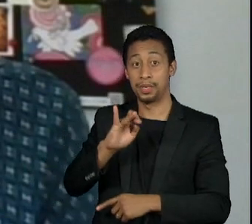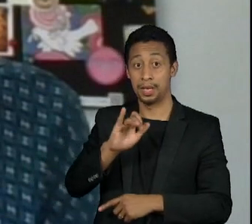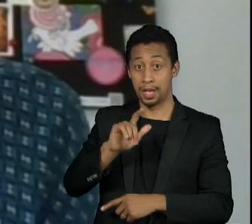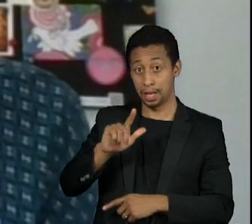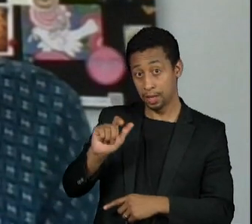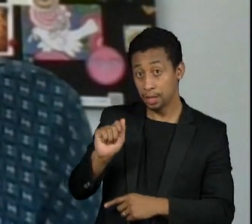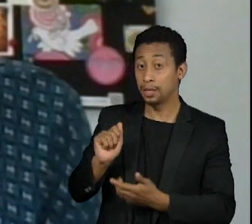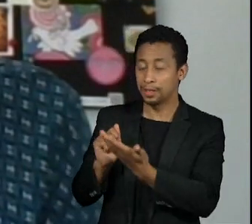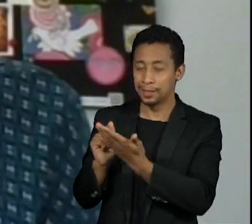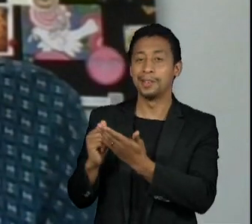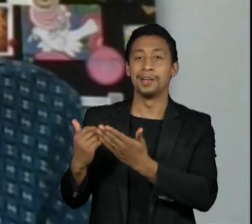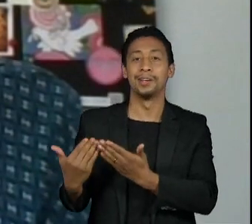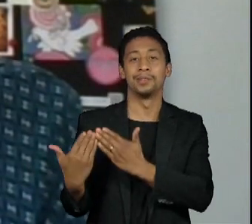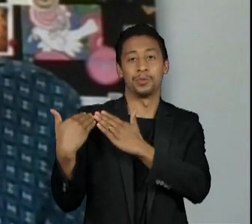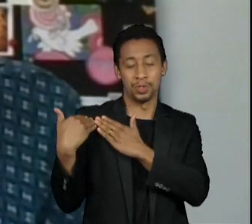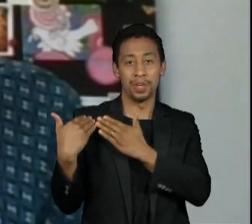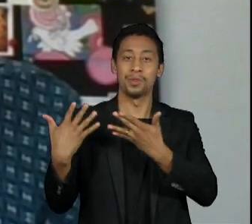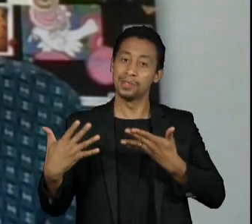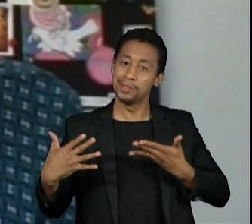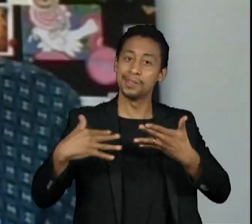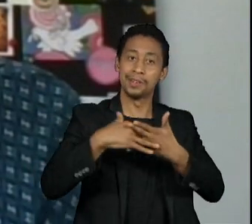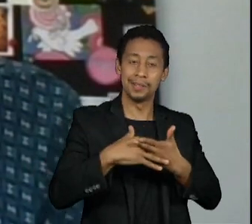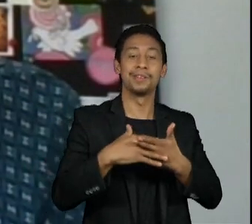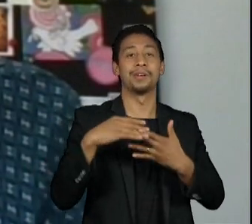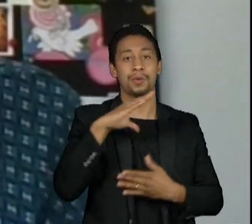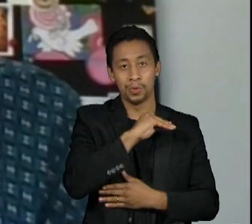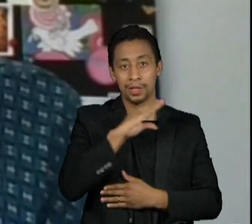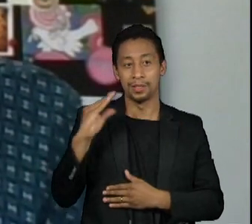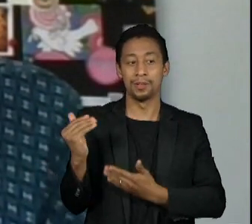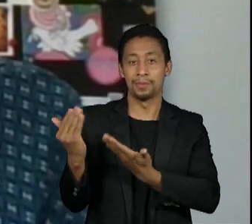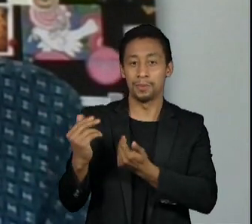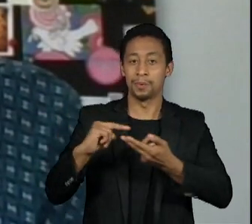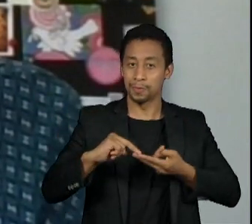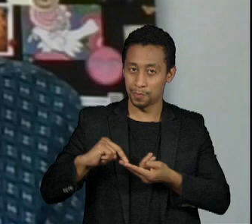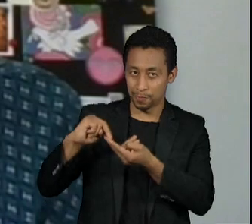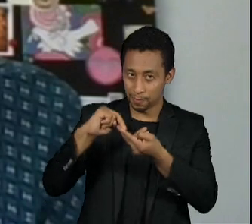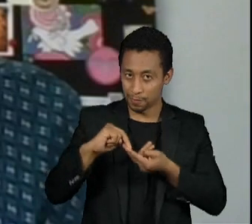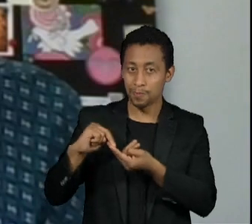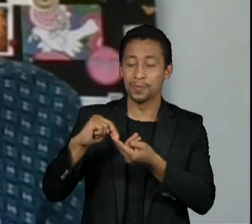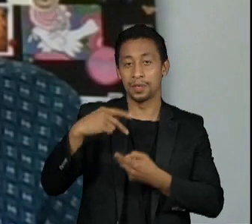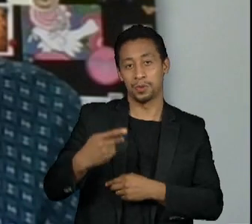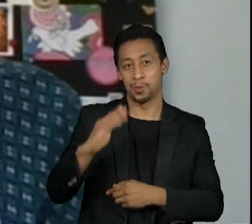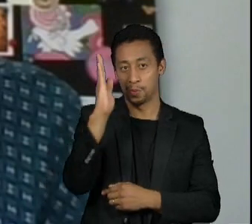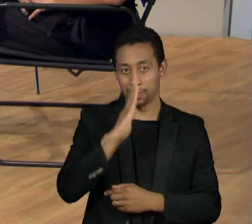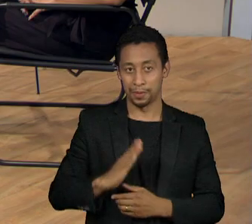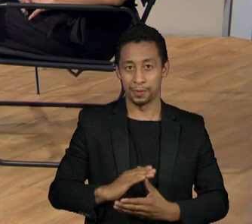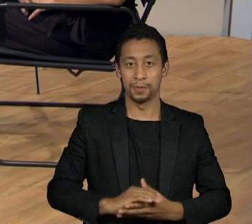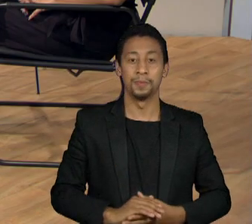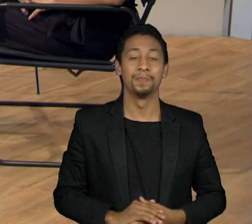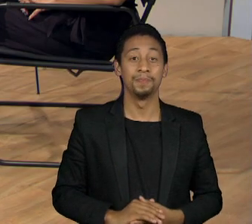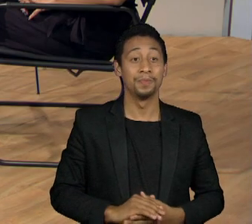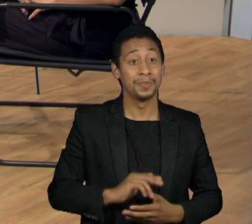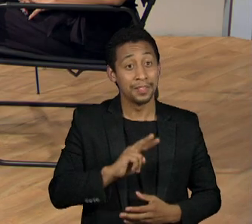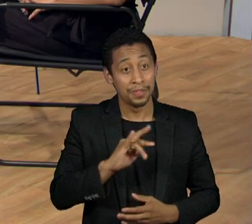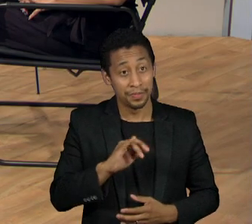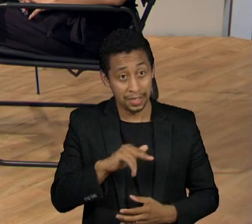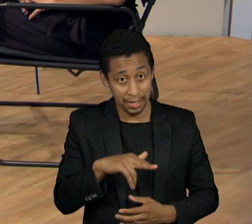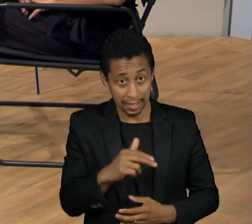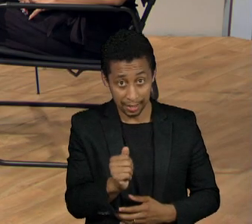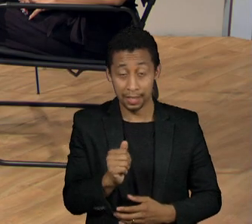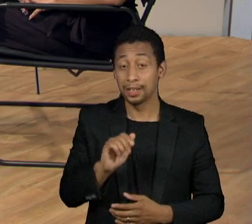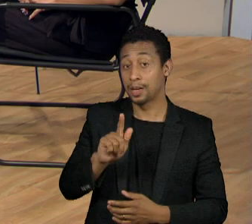Programa de Cidadania dos Adolescentes do Fundo das Nações Unidas para a Infância, Unicef, no Brasil. Viviana,